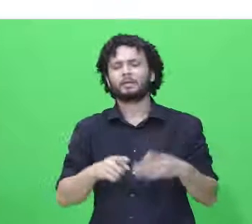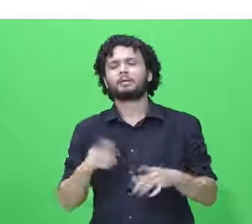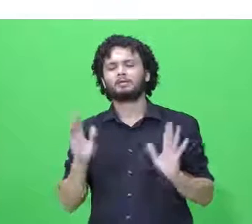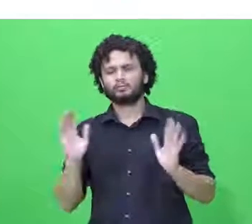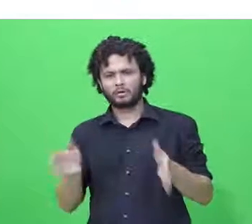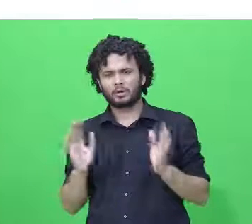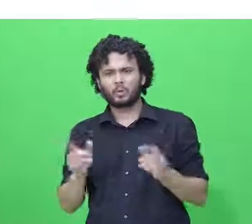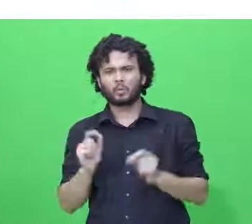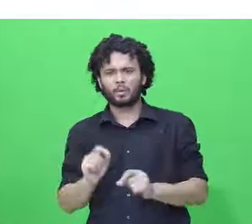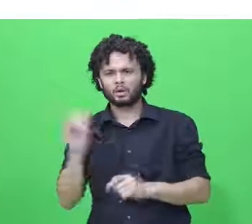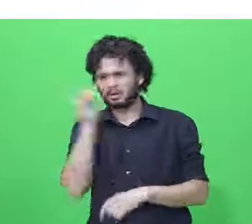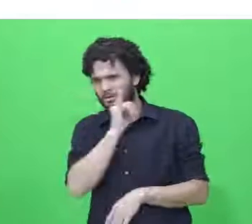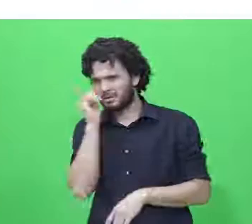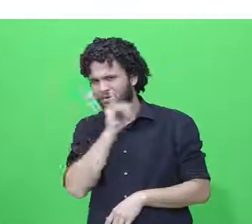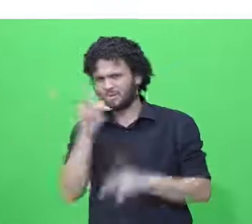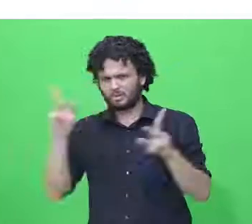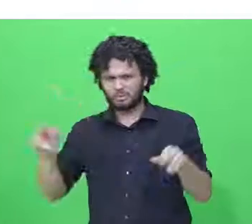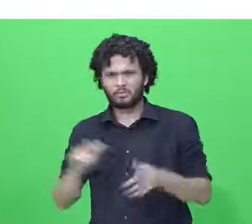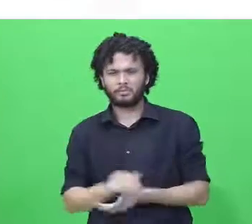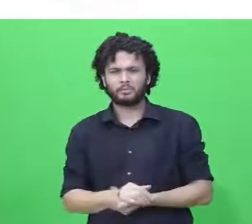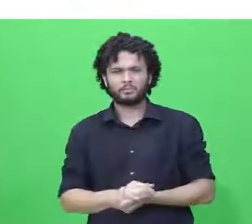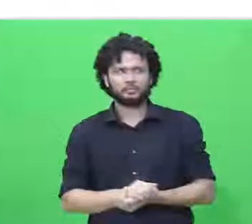ao fascismo italiano.